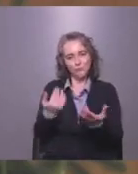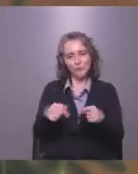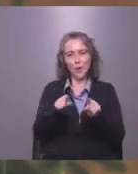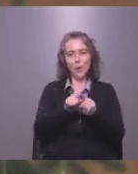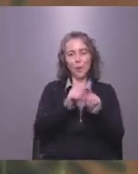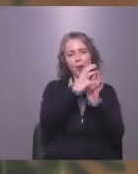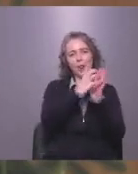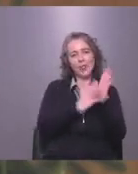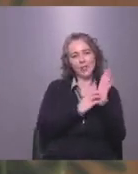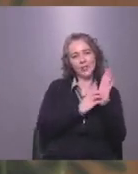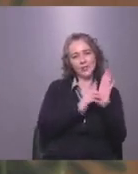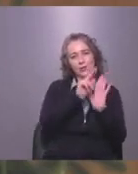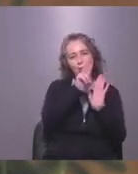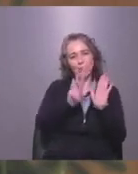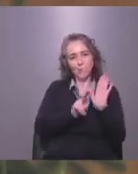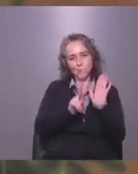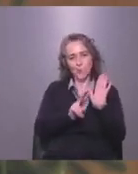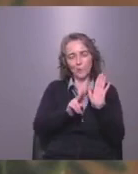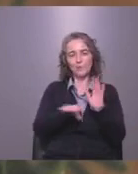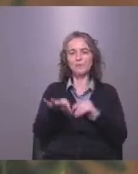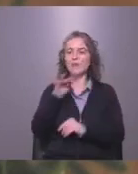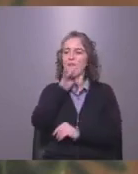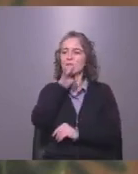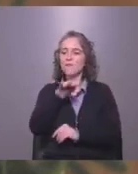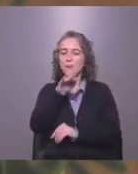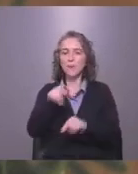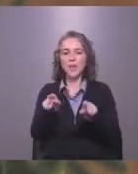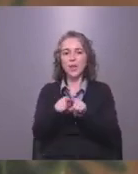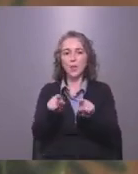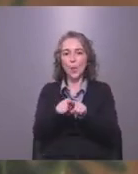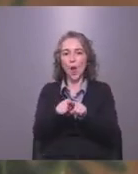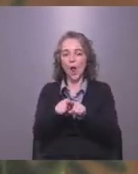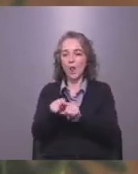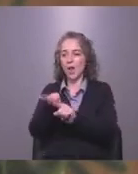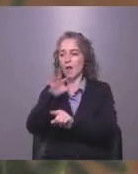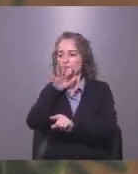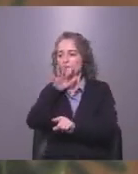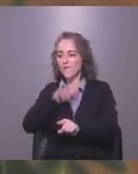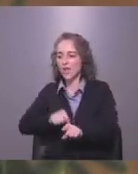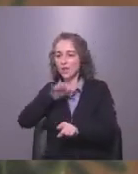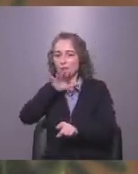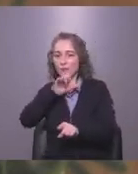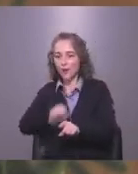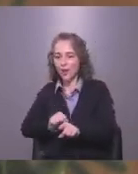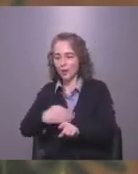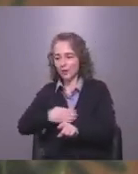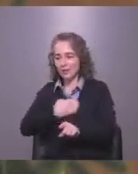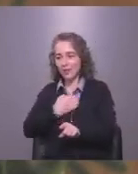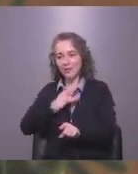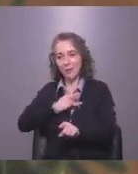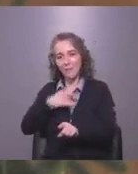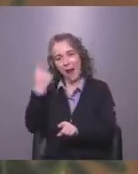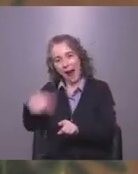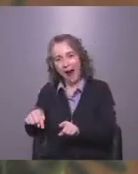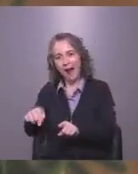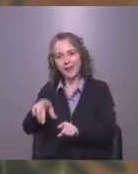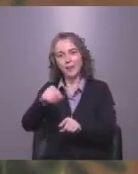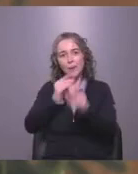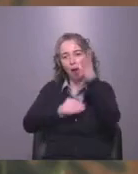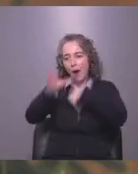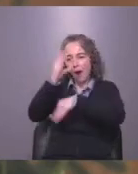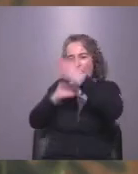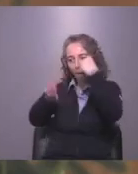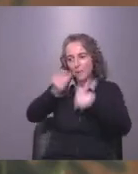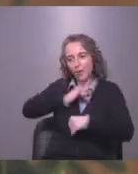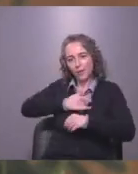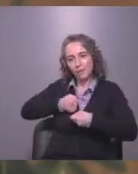leitura. A família é o lugar onde os filhos, frutos do amor, se sabem amados e aprendem a amar. É o lugar